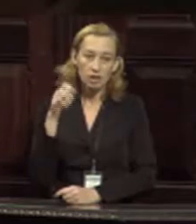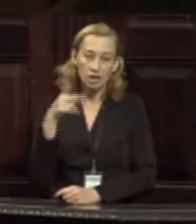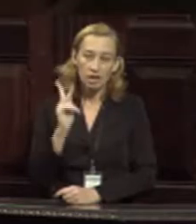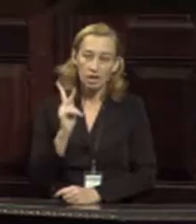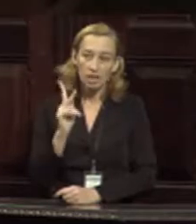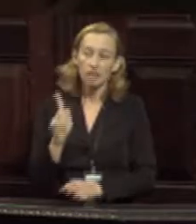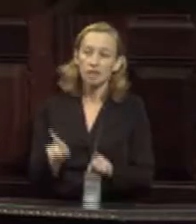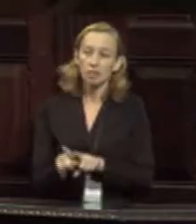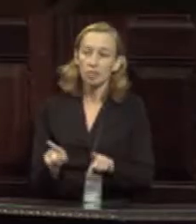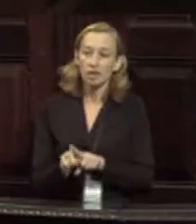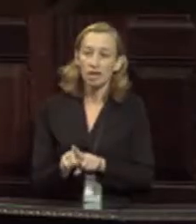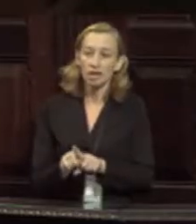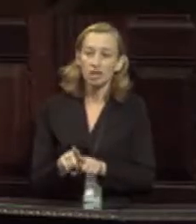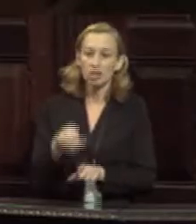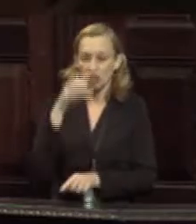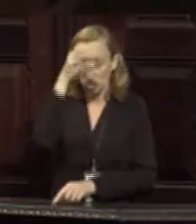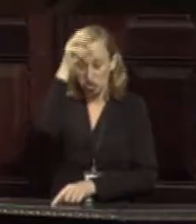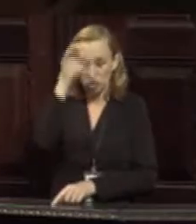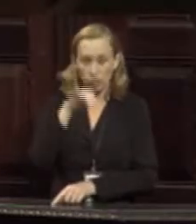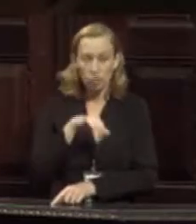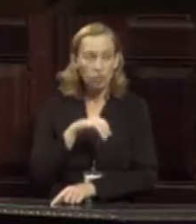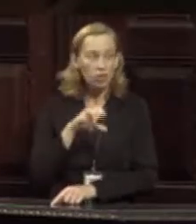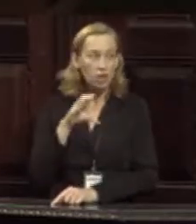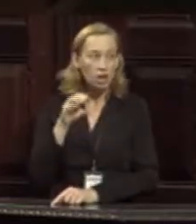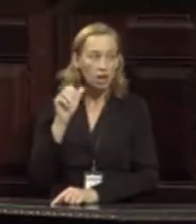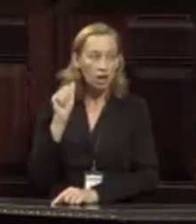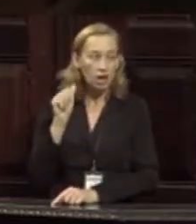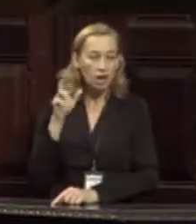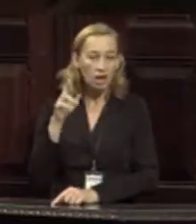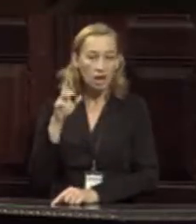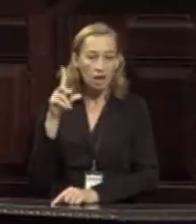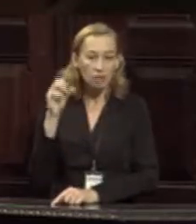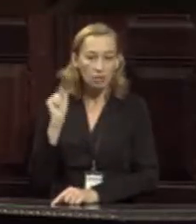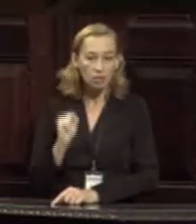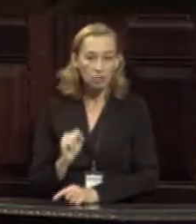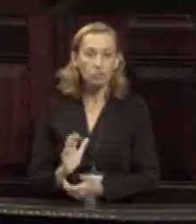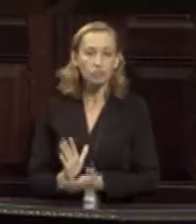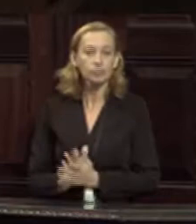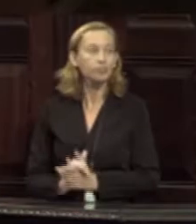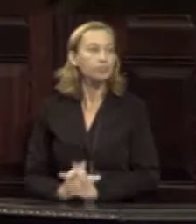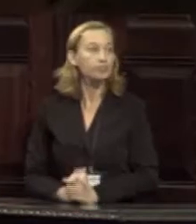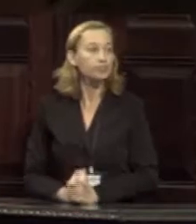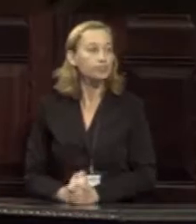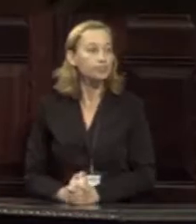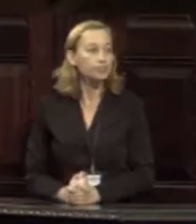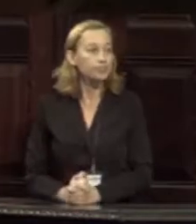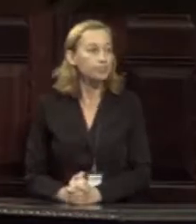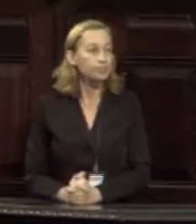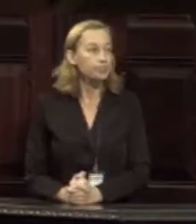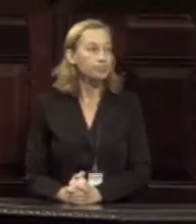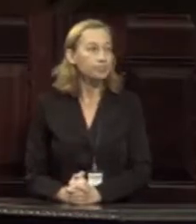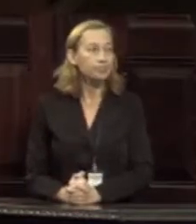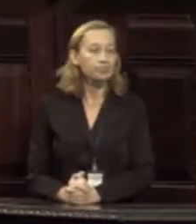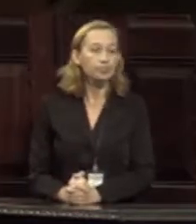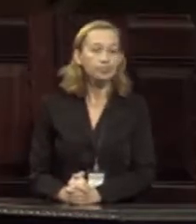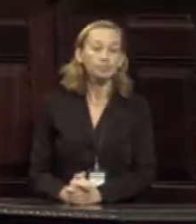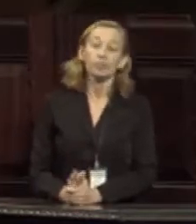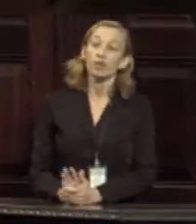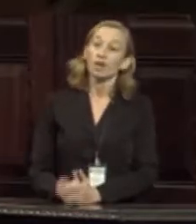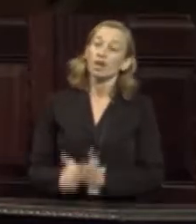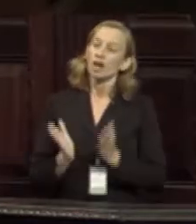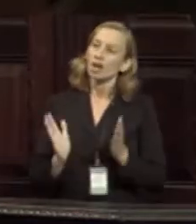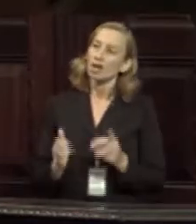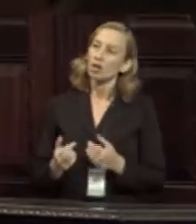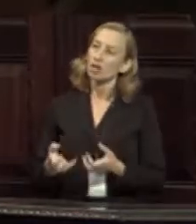deputado Jânio, deputado Carlos Osório. Queria trazer aqui,